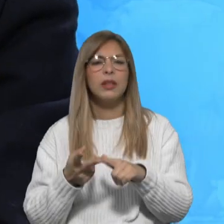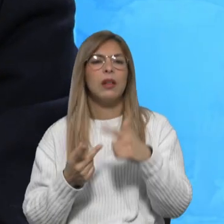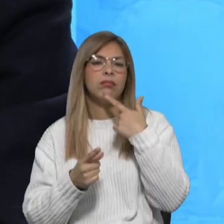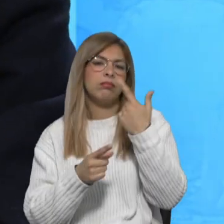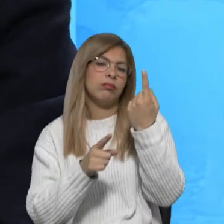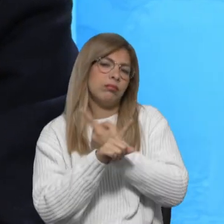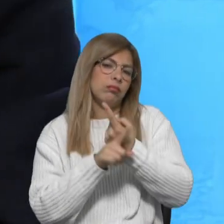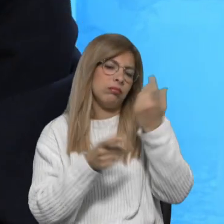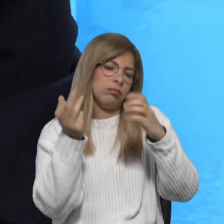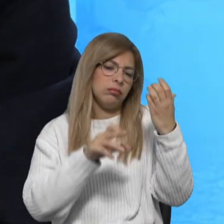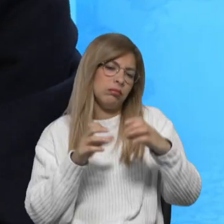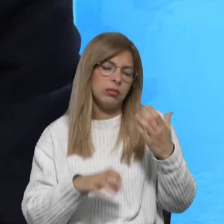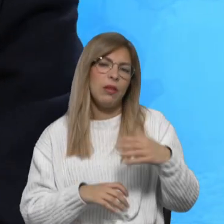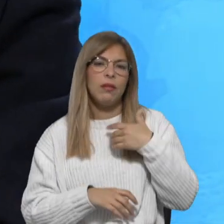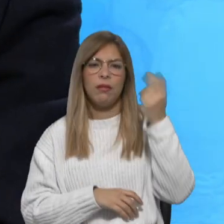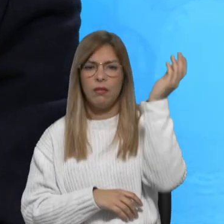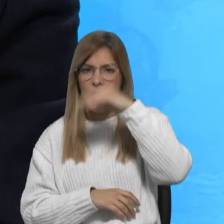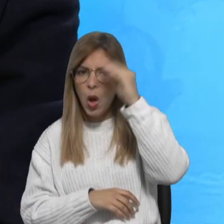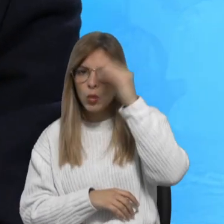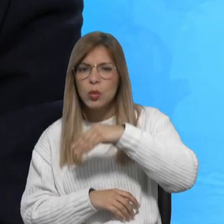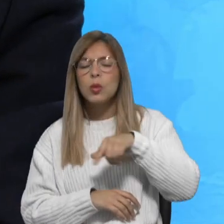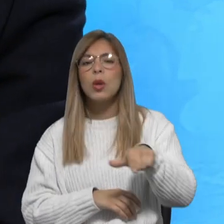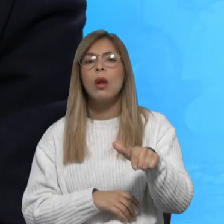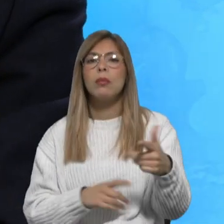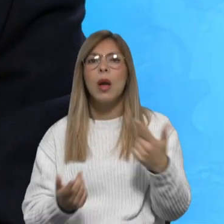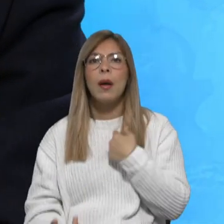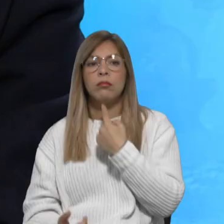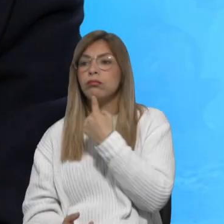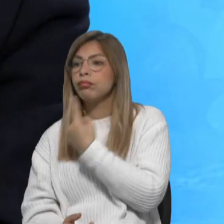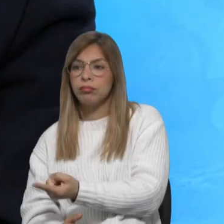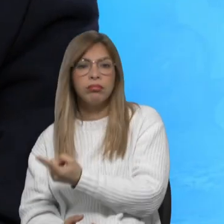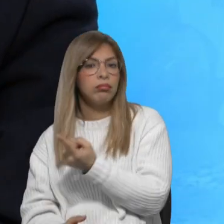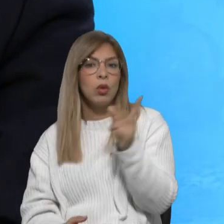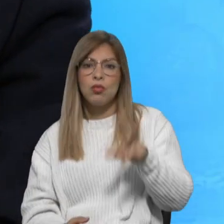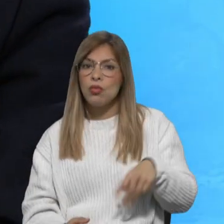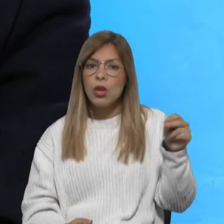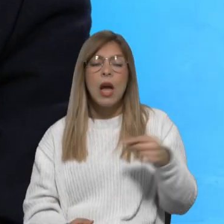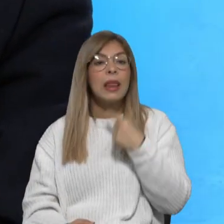todas, que põem na boca das pessoas coisas que elas nunca disseram, ideias que nunca tiveram,